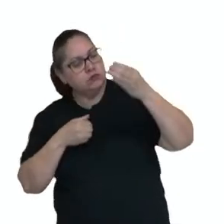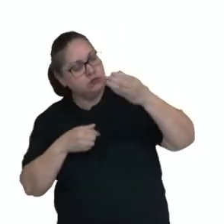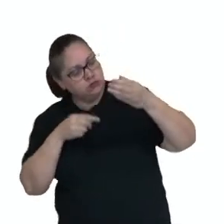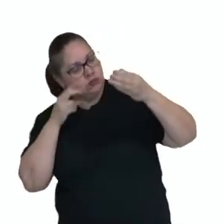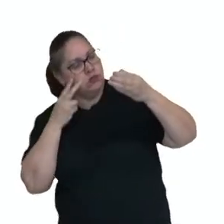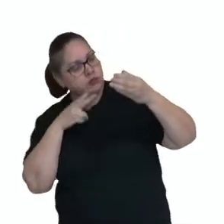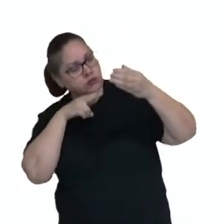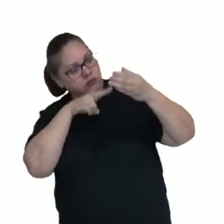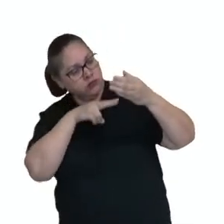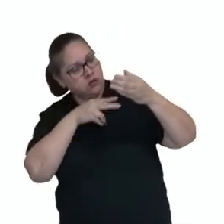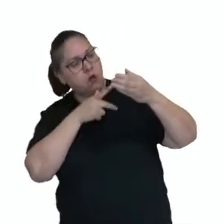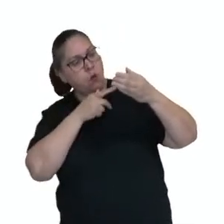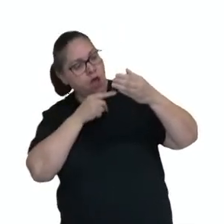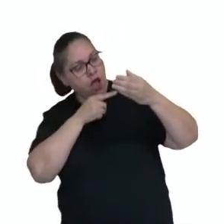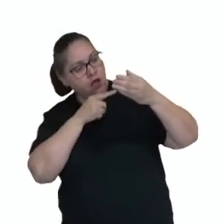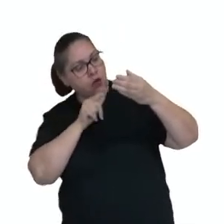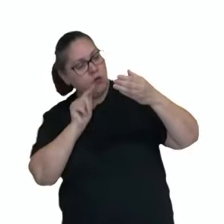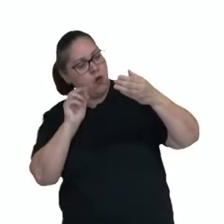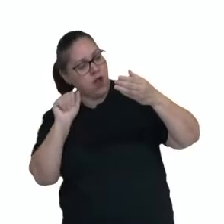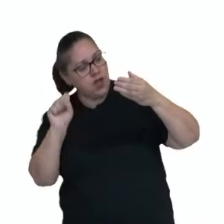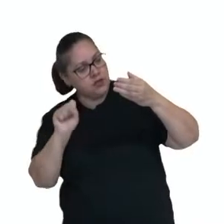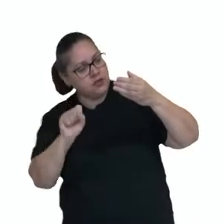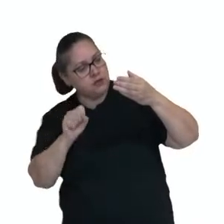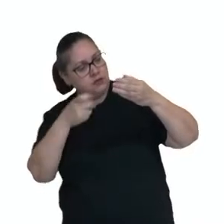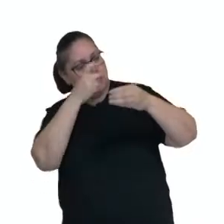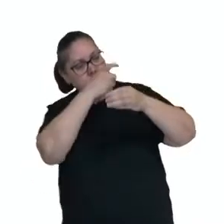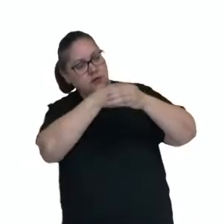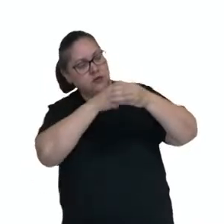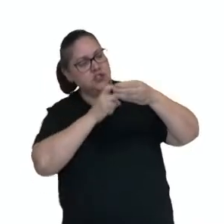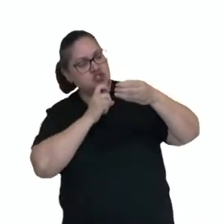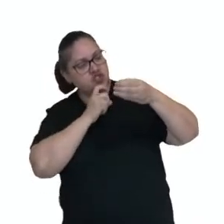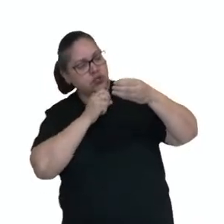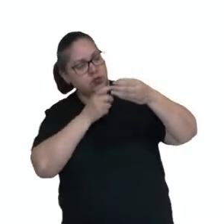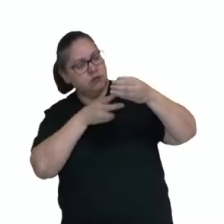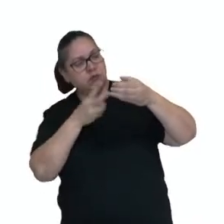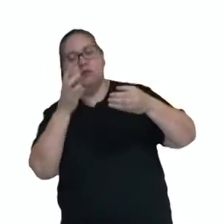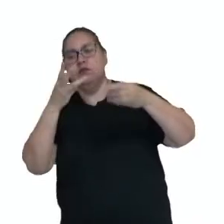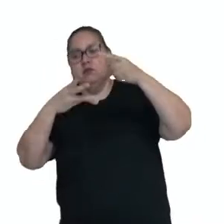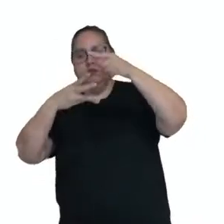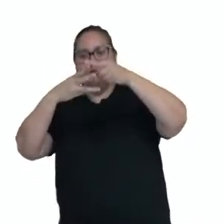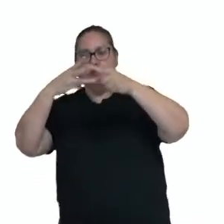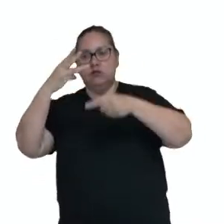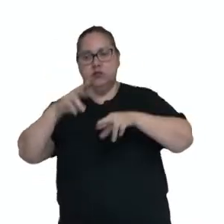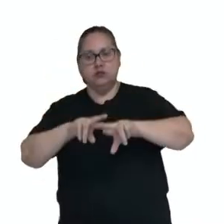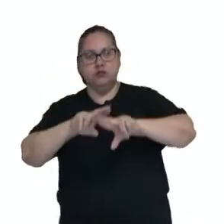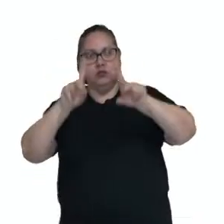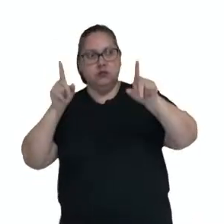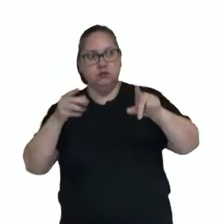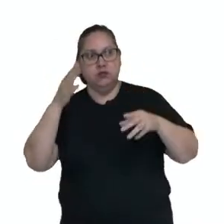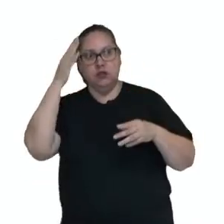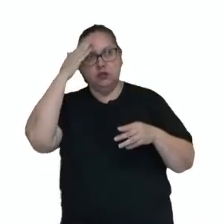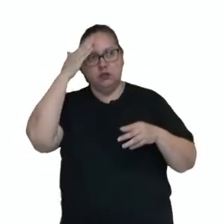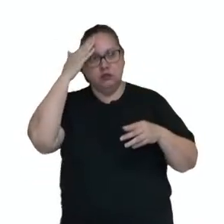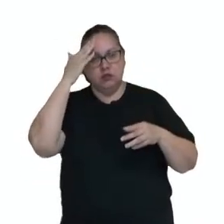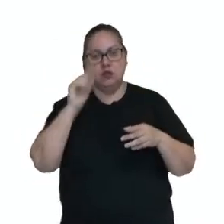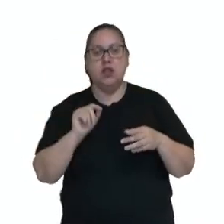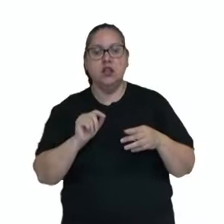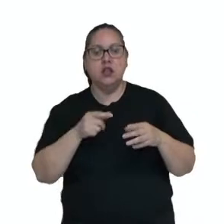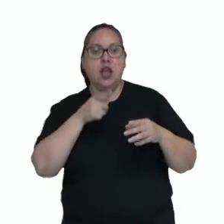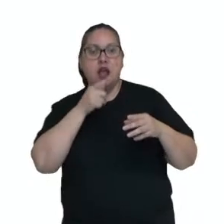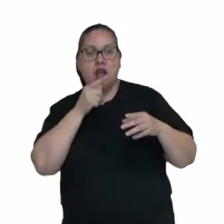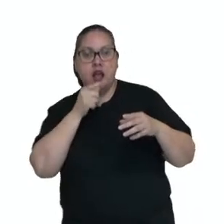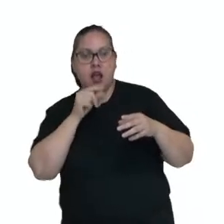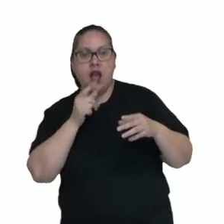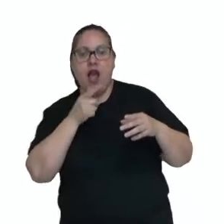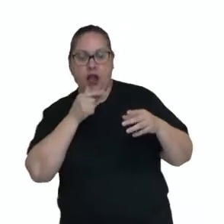copo com água, com gás e pedras de gelo, eu percebo três coisas distintas. Eu sei o que é o líquido,